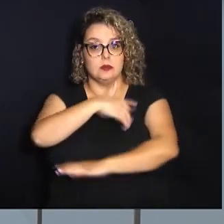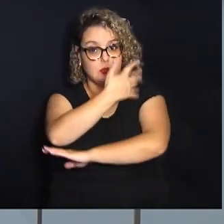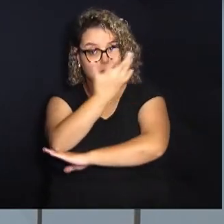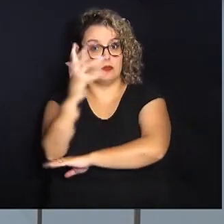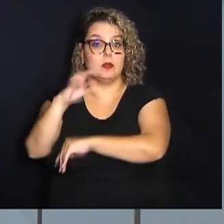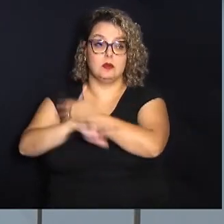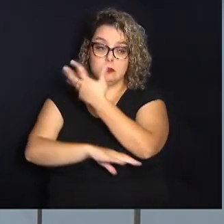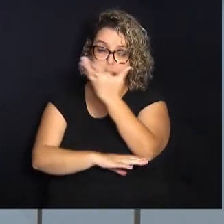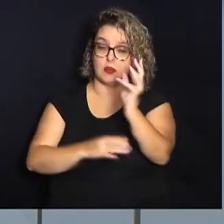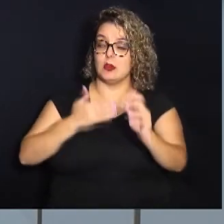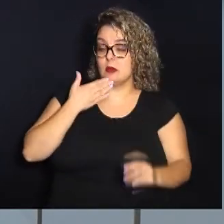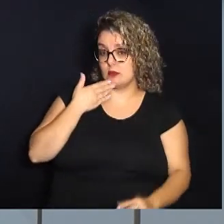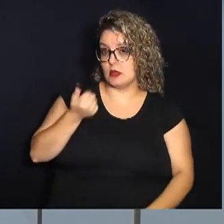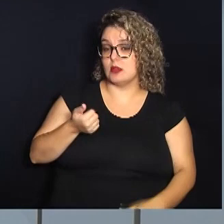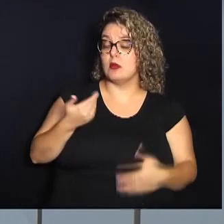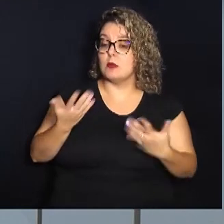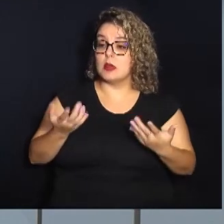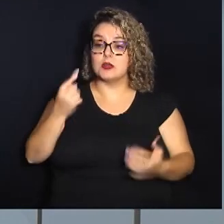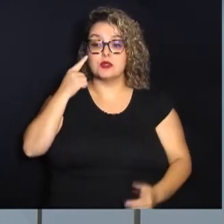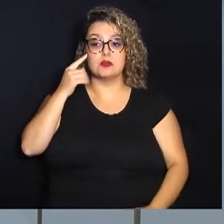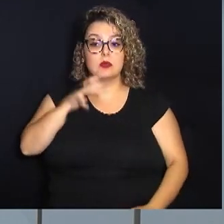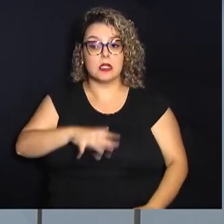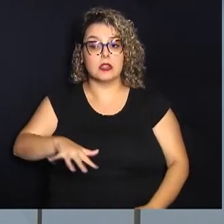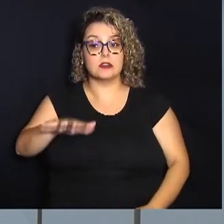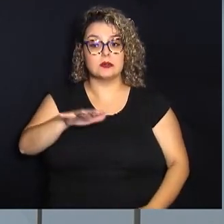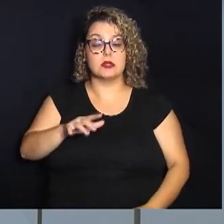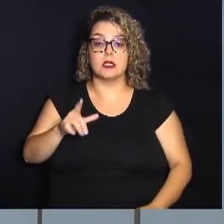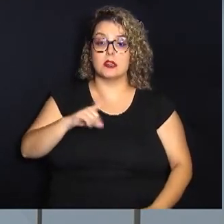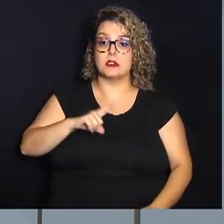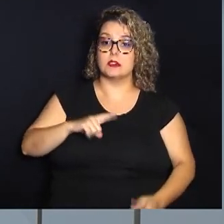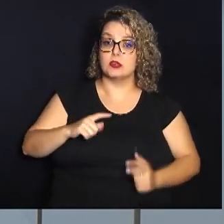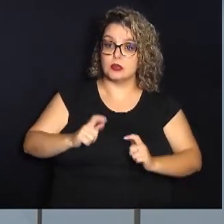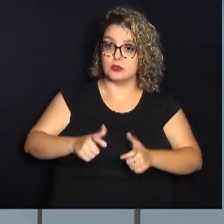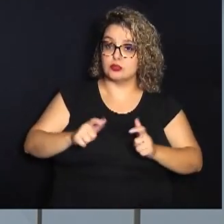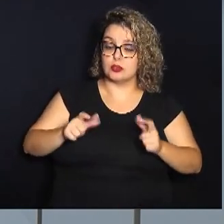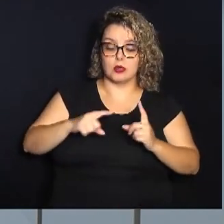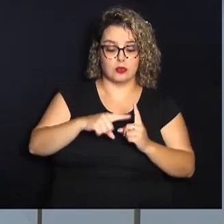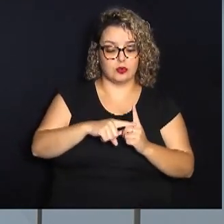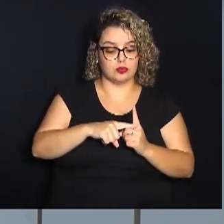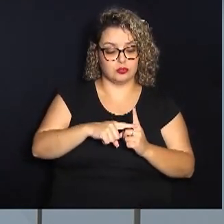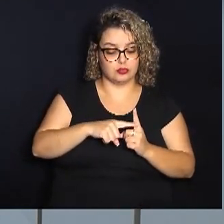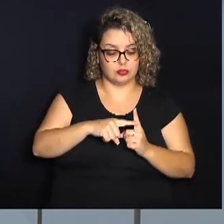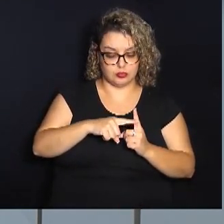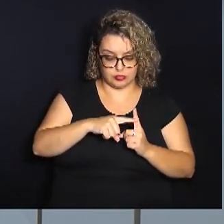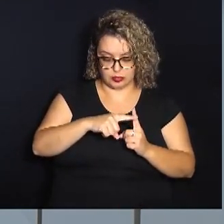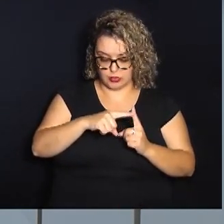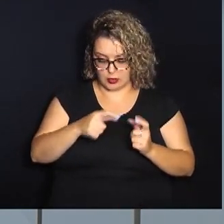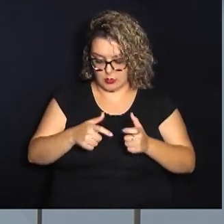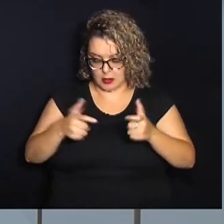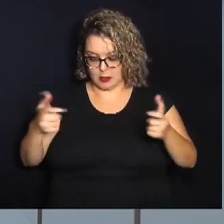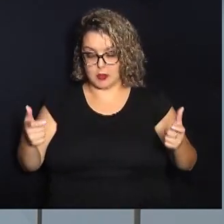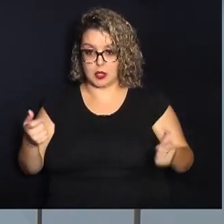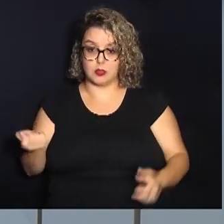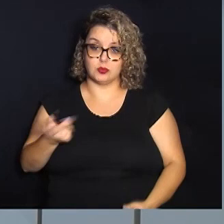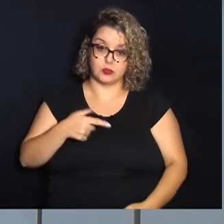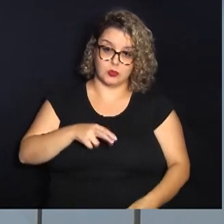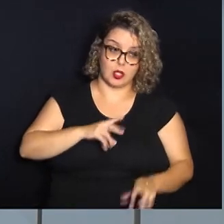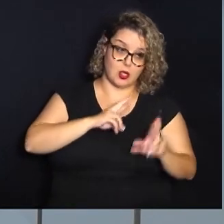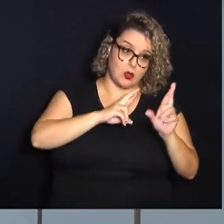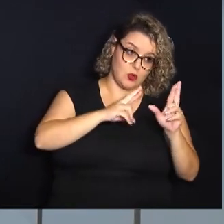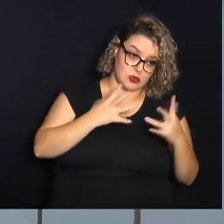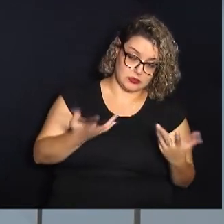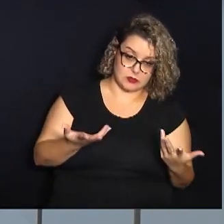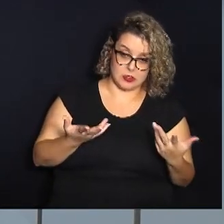delas. Porém, de maneira geral, a gente está tendo um aumento de temperatura maior do que se espera, né, ou muito